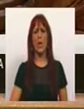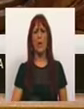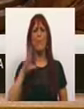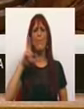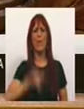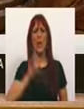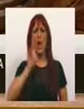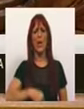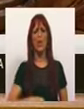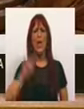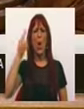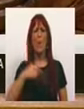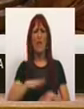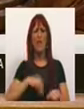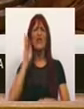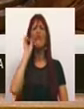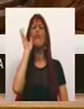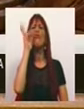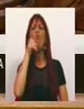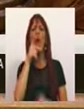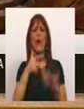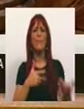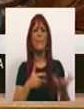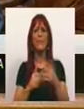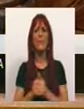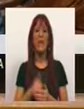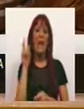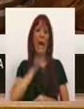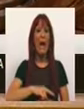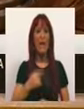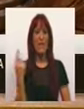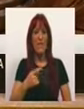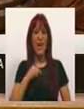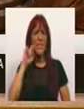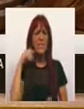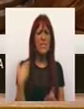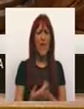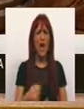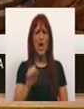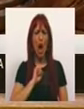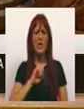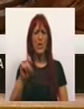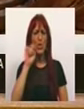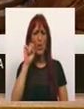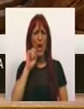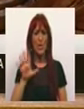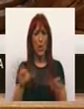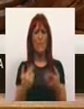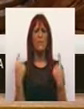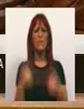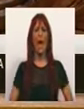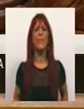país envia fazer corar quem tem o dever de garantir a nossa segurança coletiva